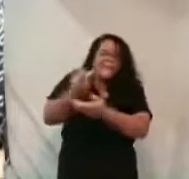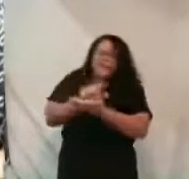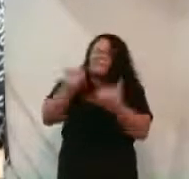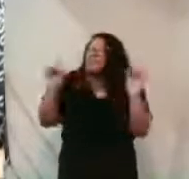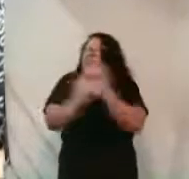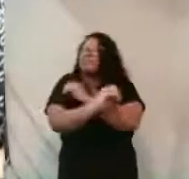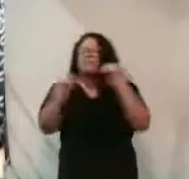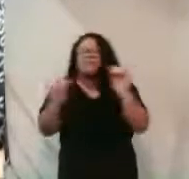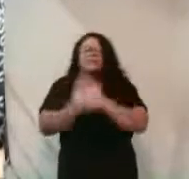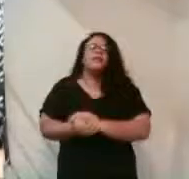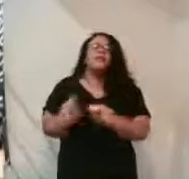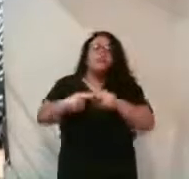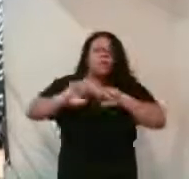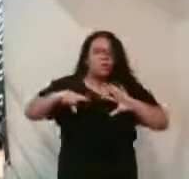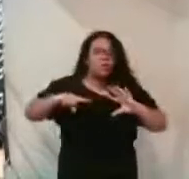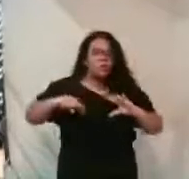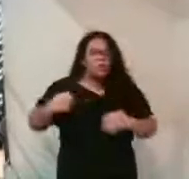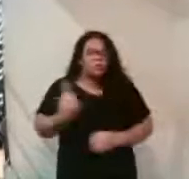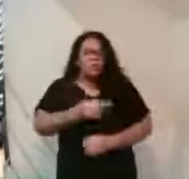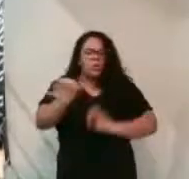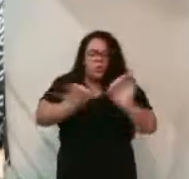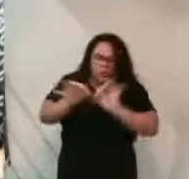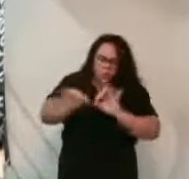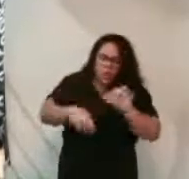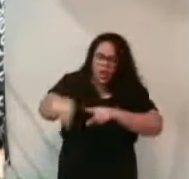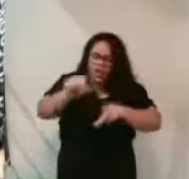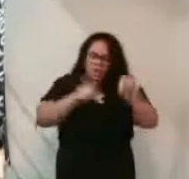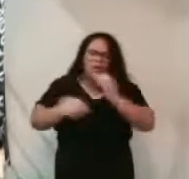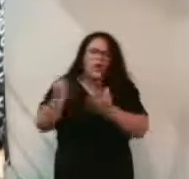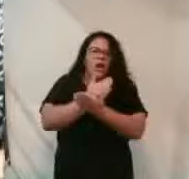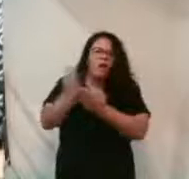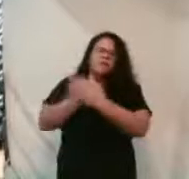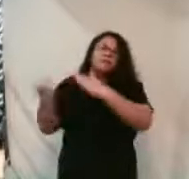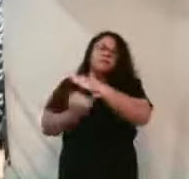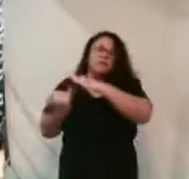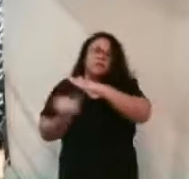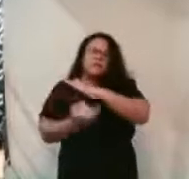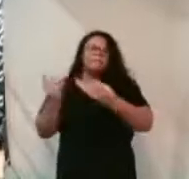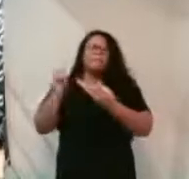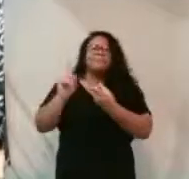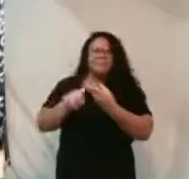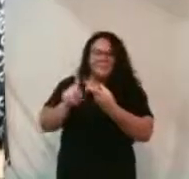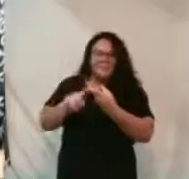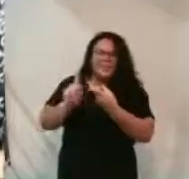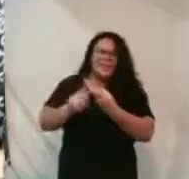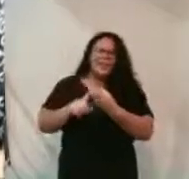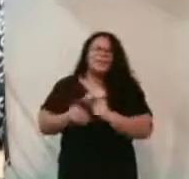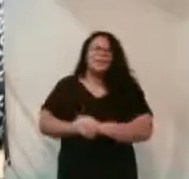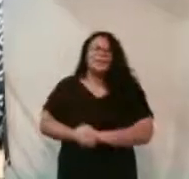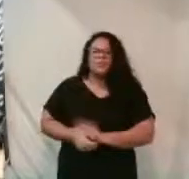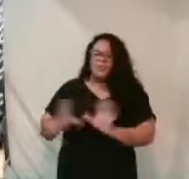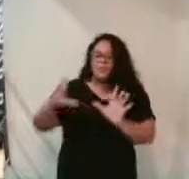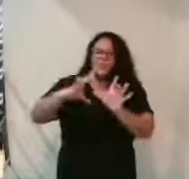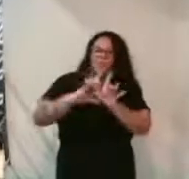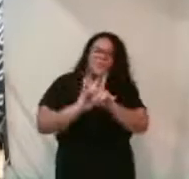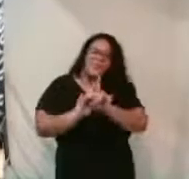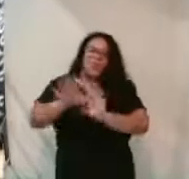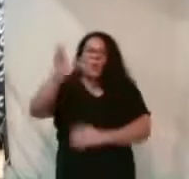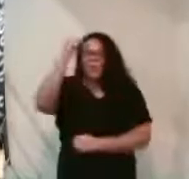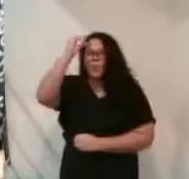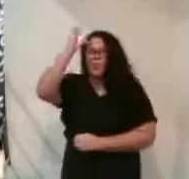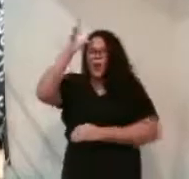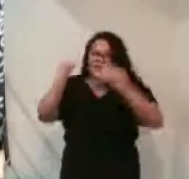juntamos essas entidades e juntamos também conhecimentos. Meu conhecimento é só criminal, eu não sei falar nada de ambiental,